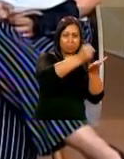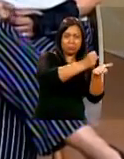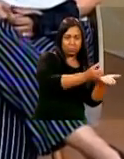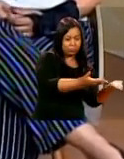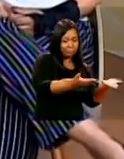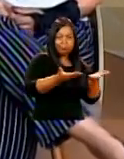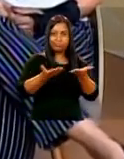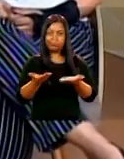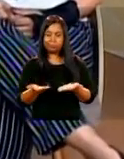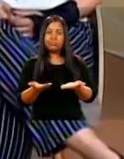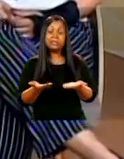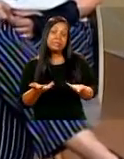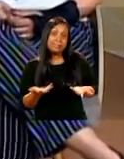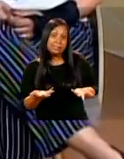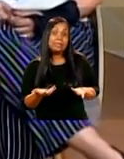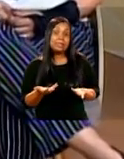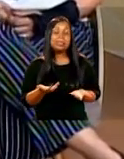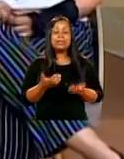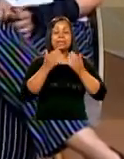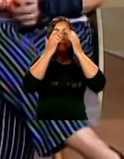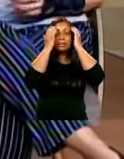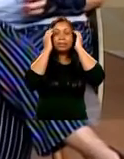médico, né?